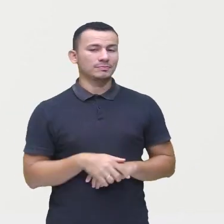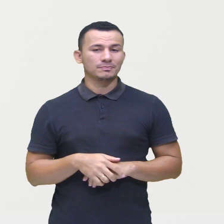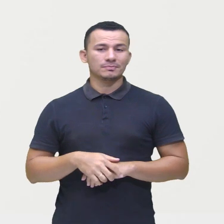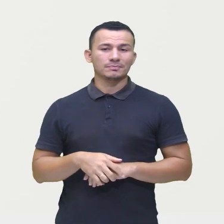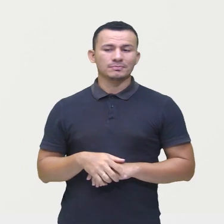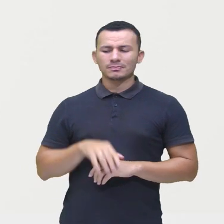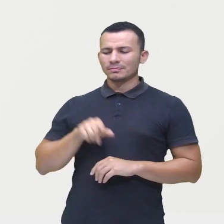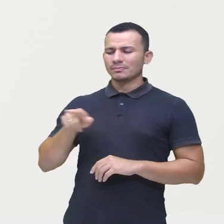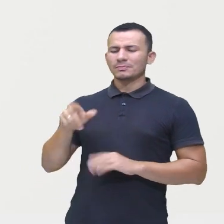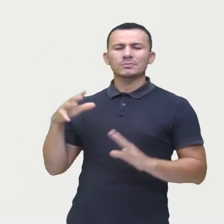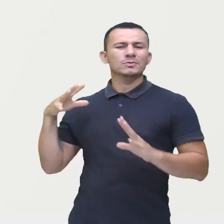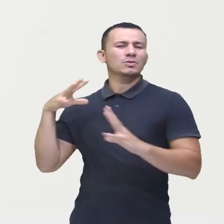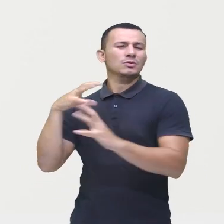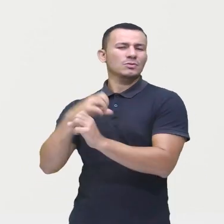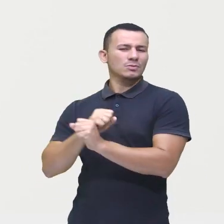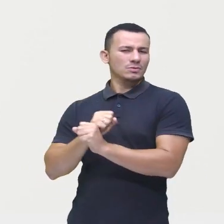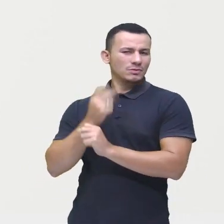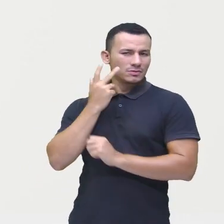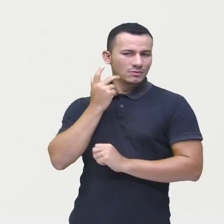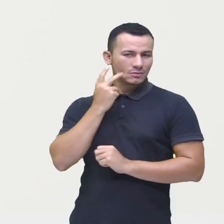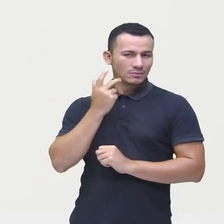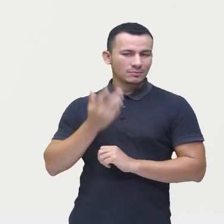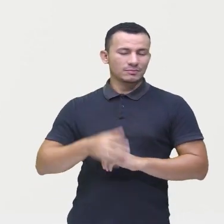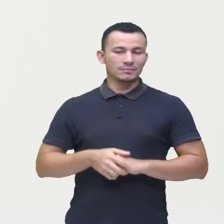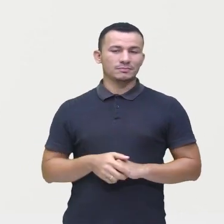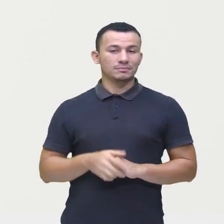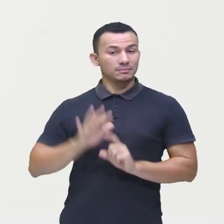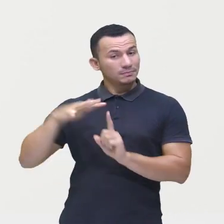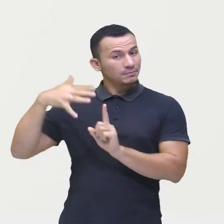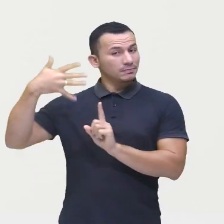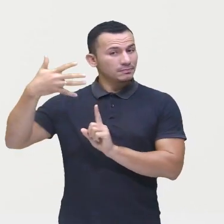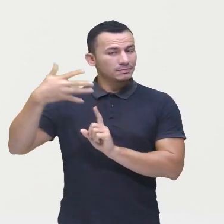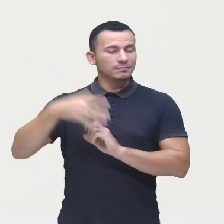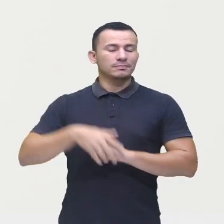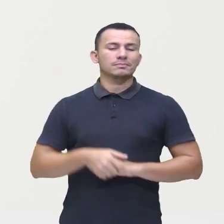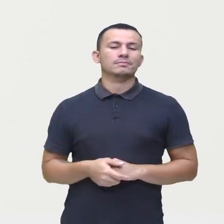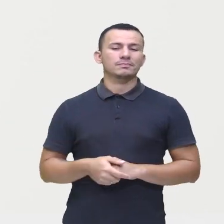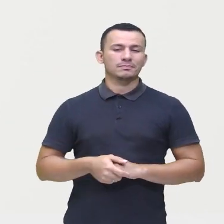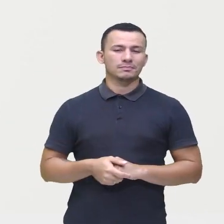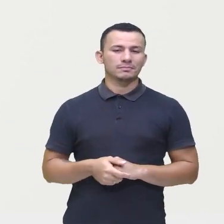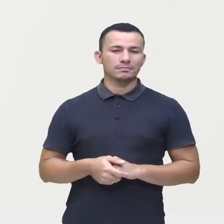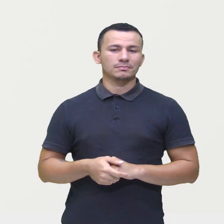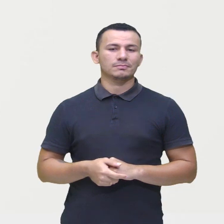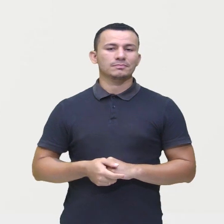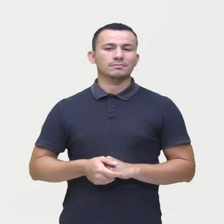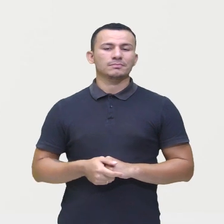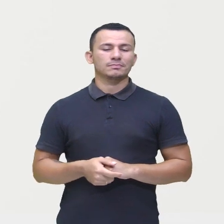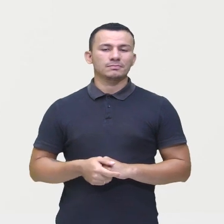bombons ela ganhou? É a pergunta que fica, tá certo? Então, vamos fazer isso daí, tá bom?